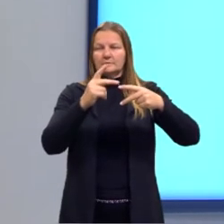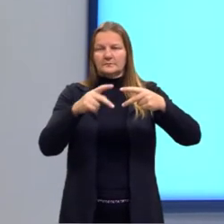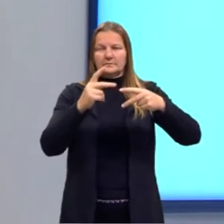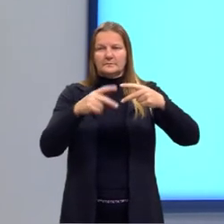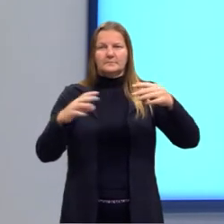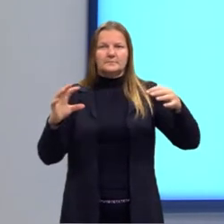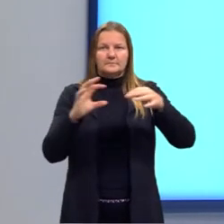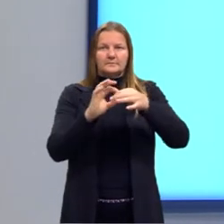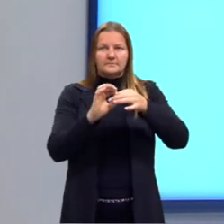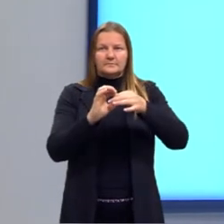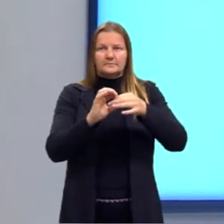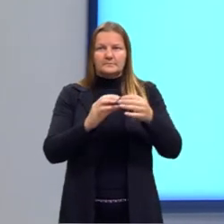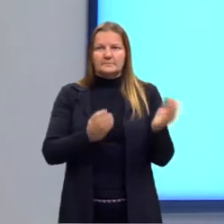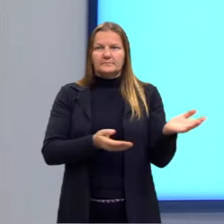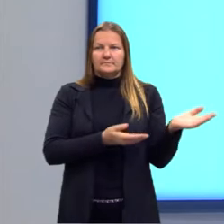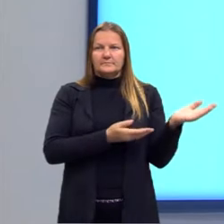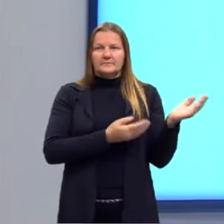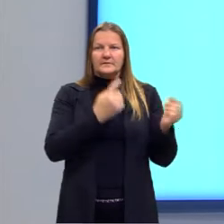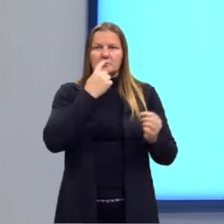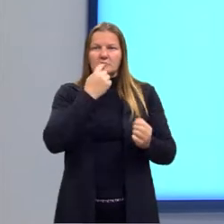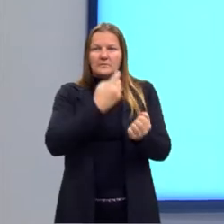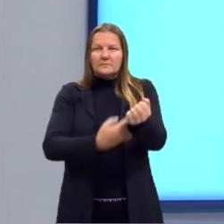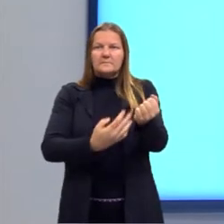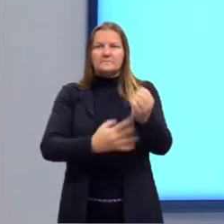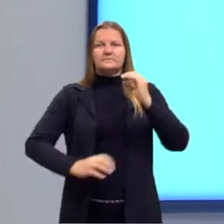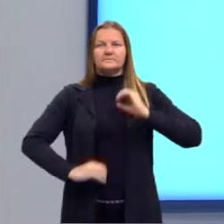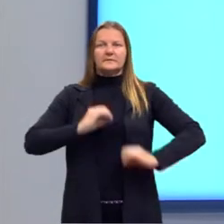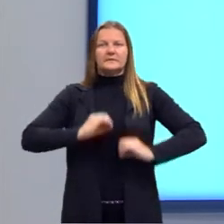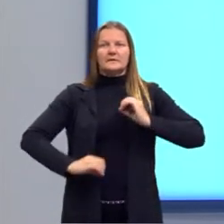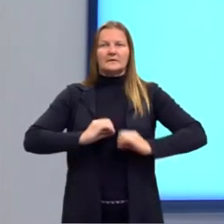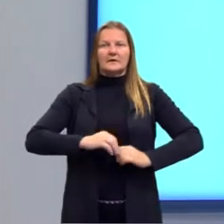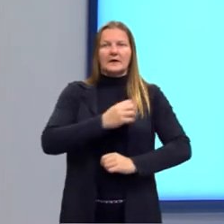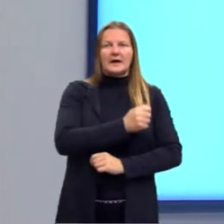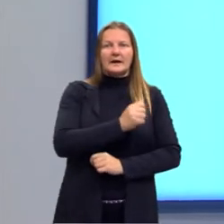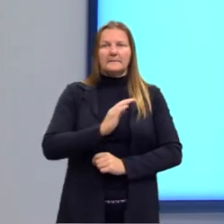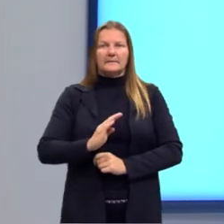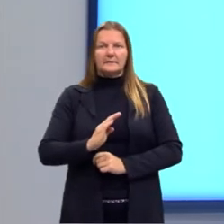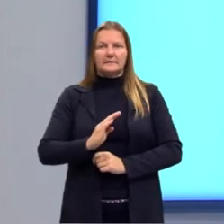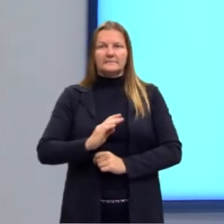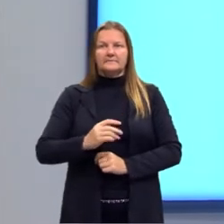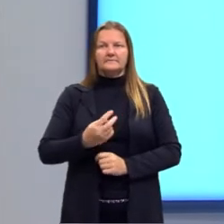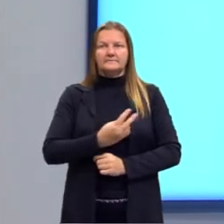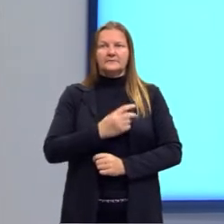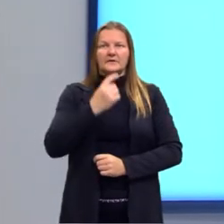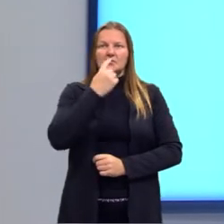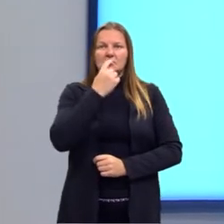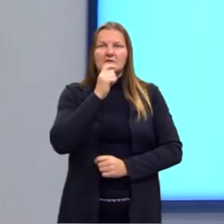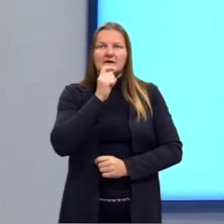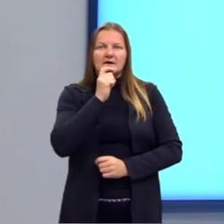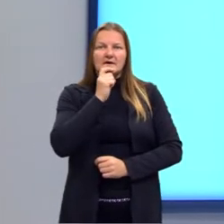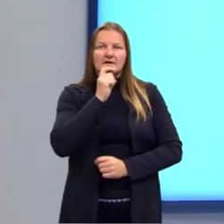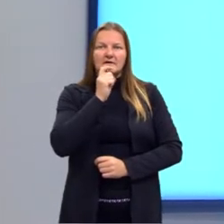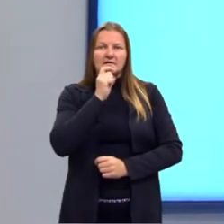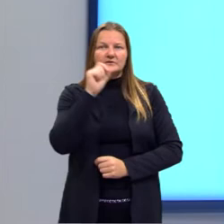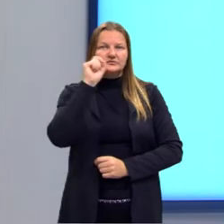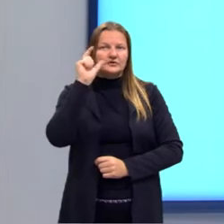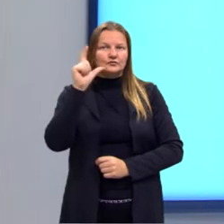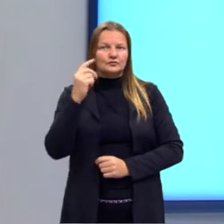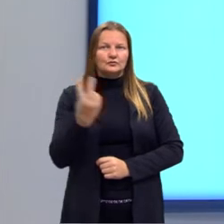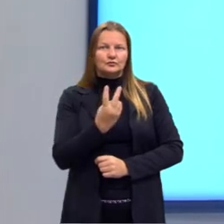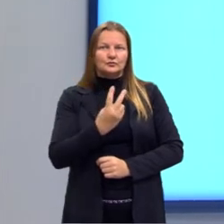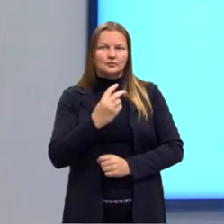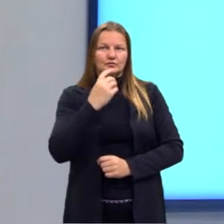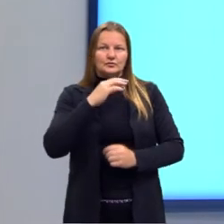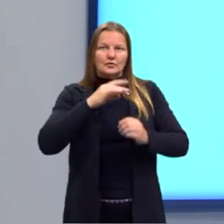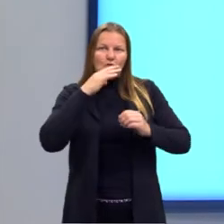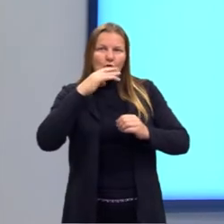nós temos então a hemácia com os aglutinogênios tipo A e B em azul em verde e